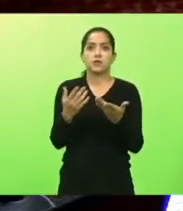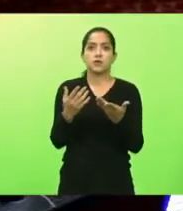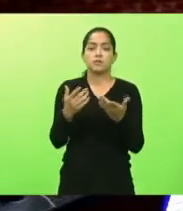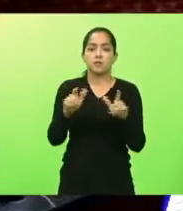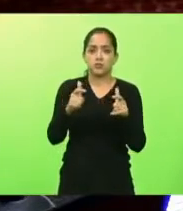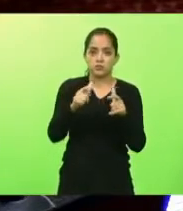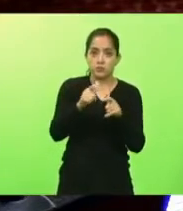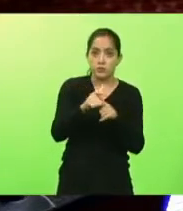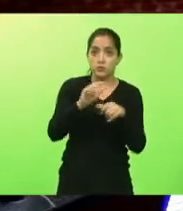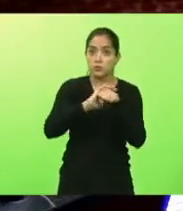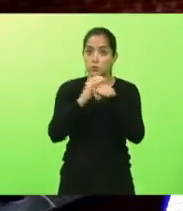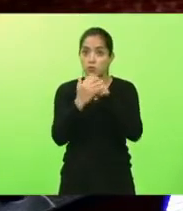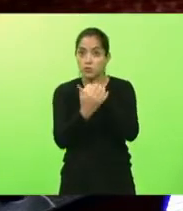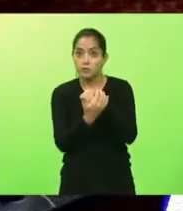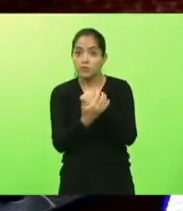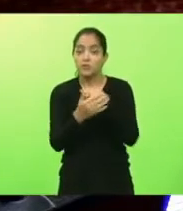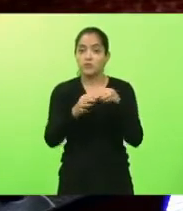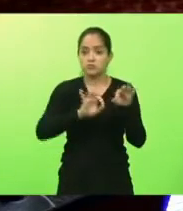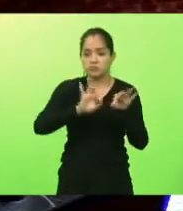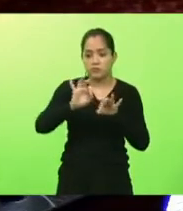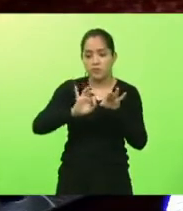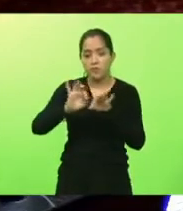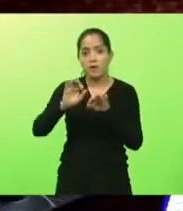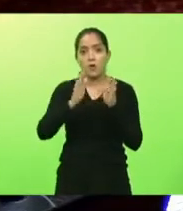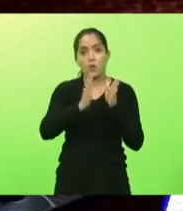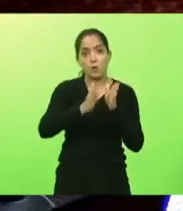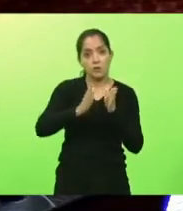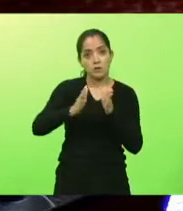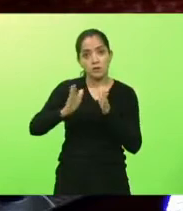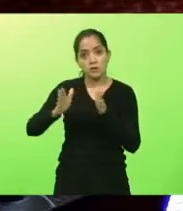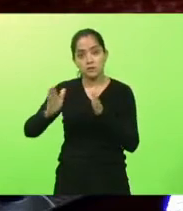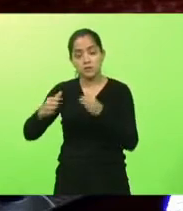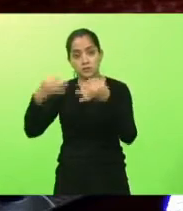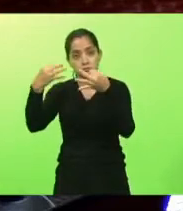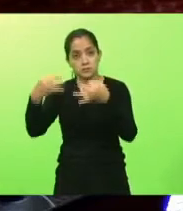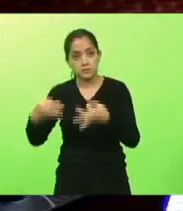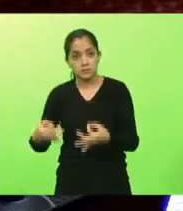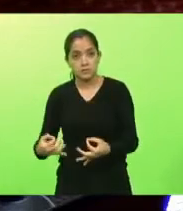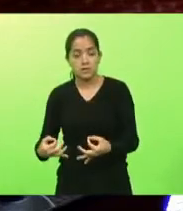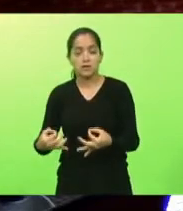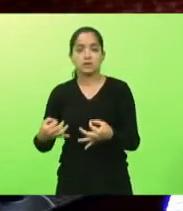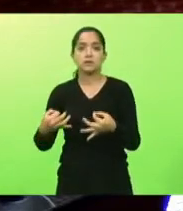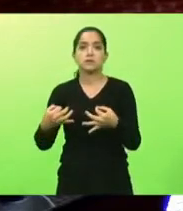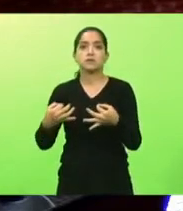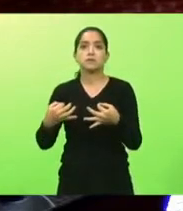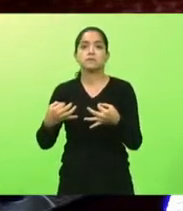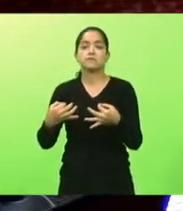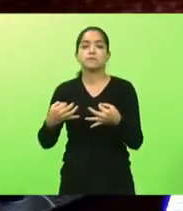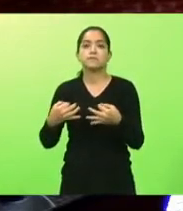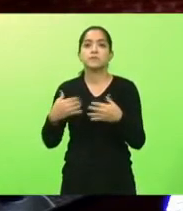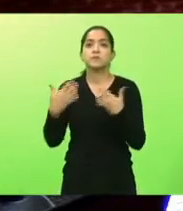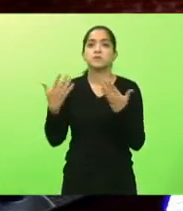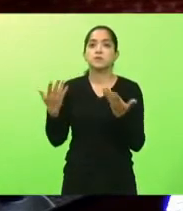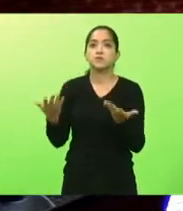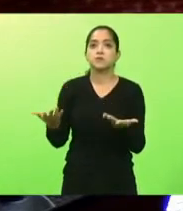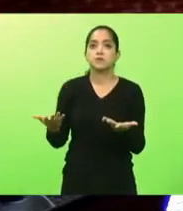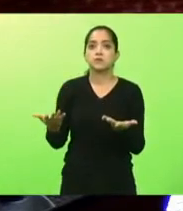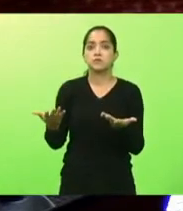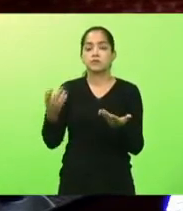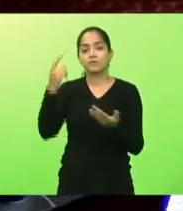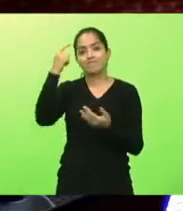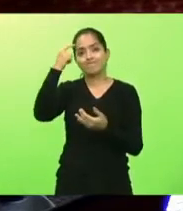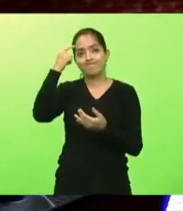organizada, né, desde que forma bem honesta mesmo. Né, então, eu fico